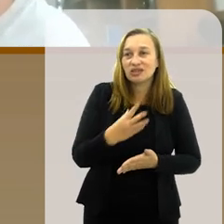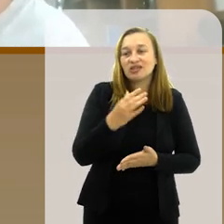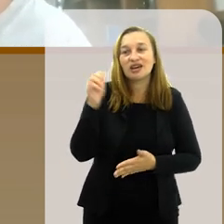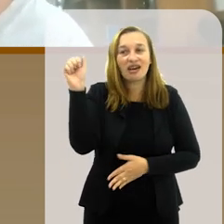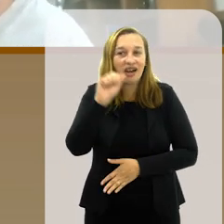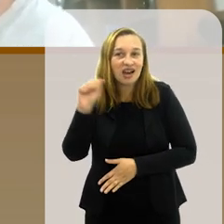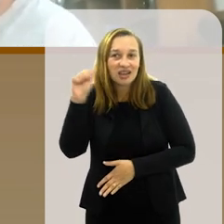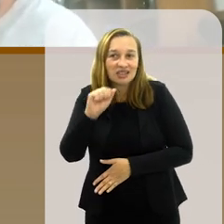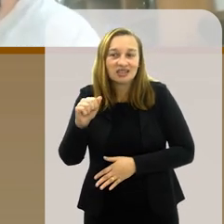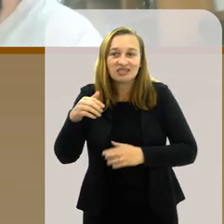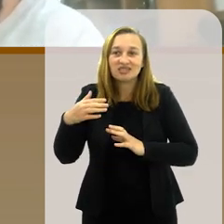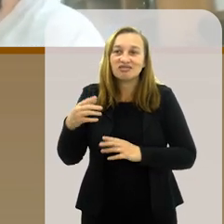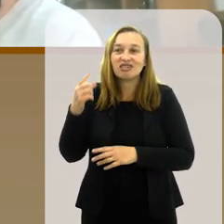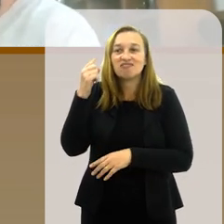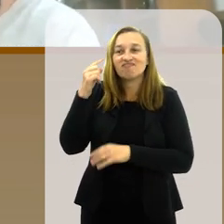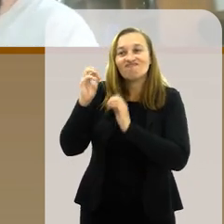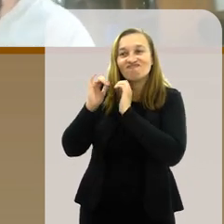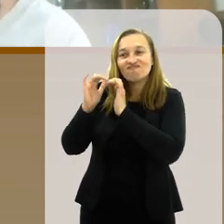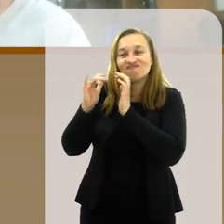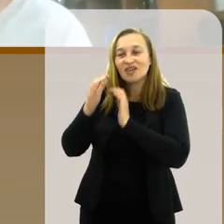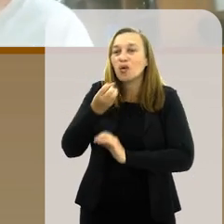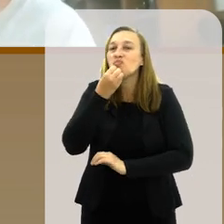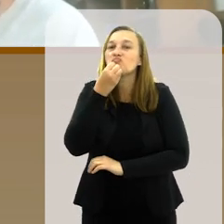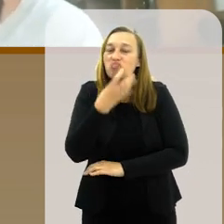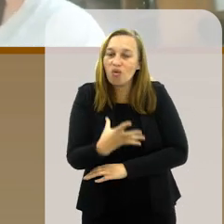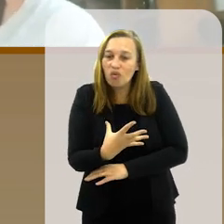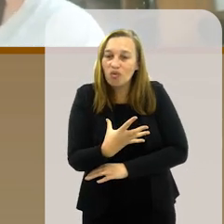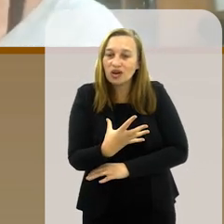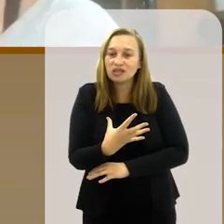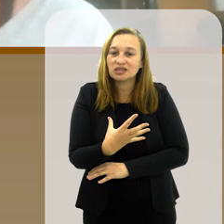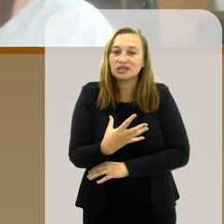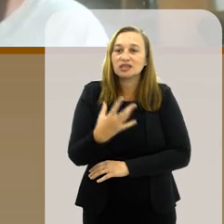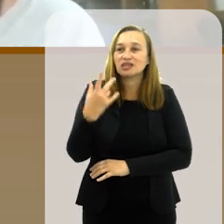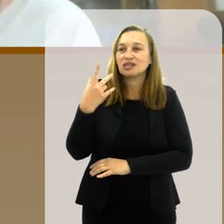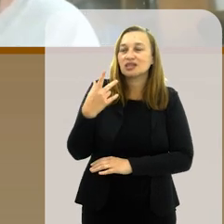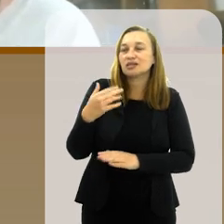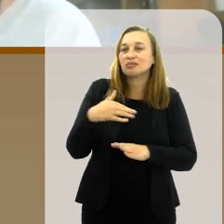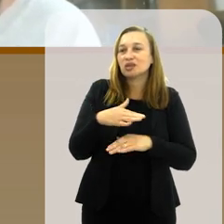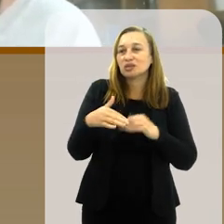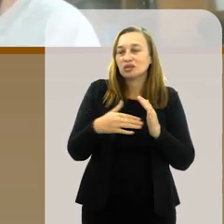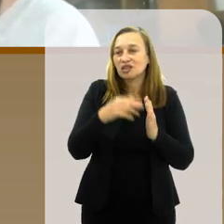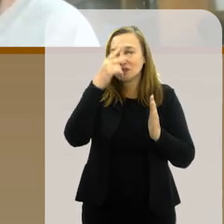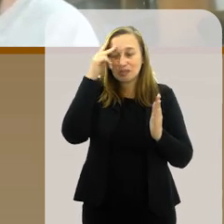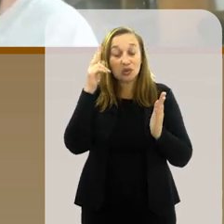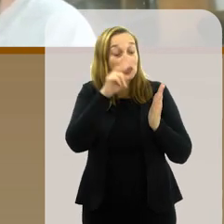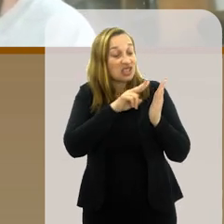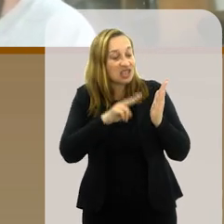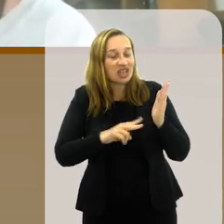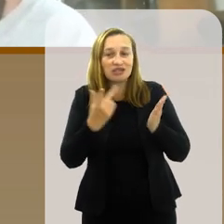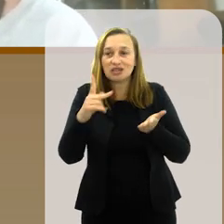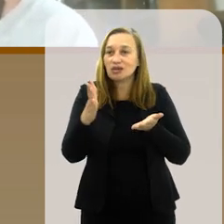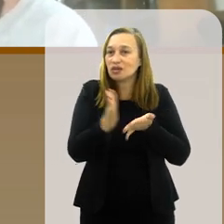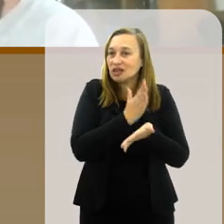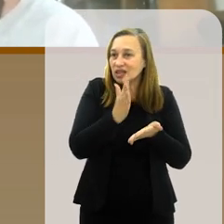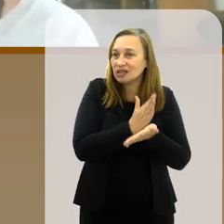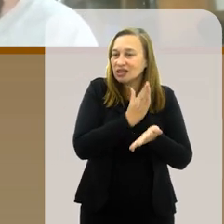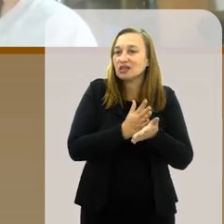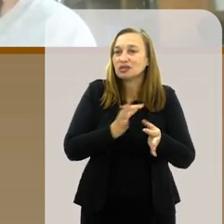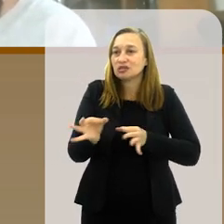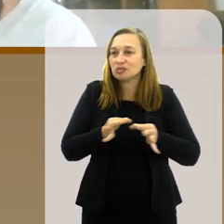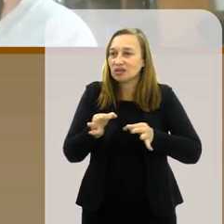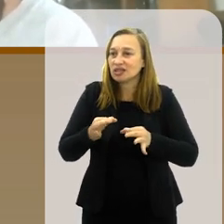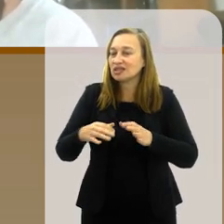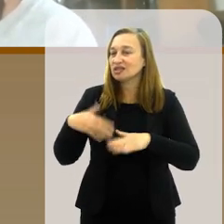em agosto, que ele traga muitas reflexões positivas para os seus leitores e